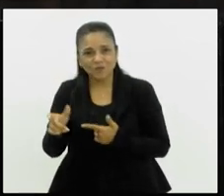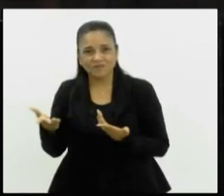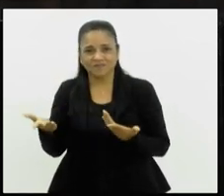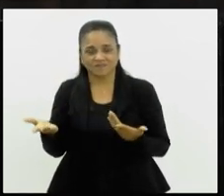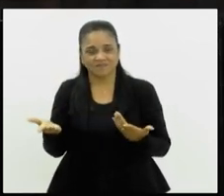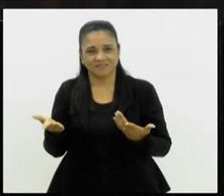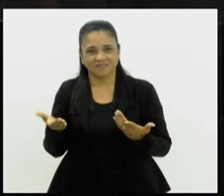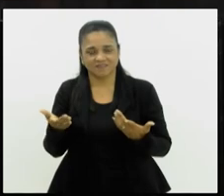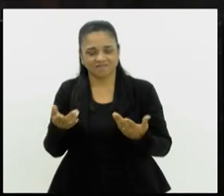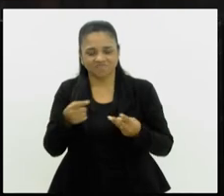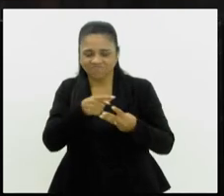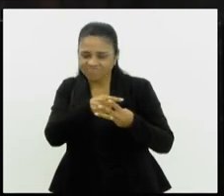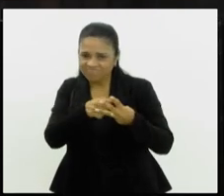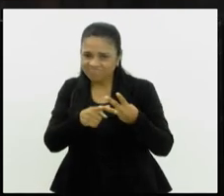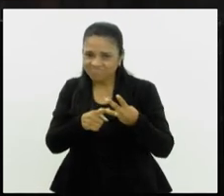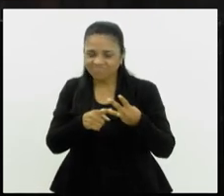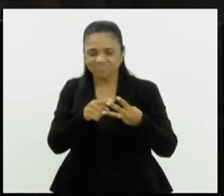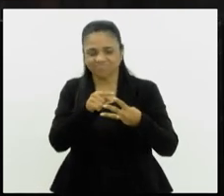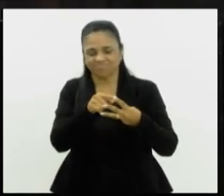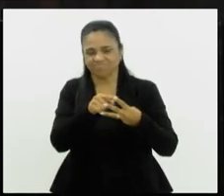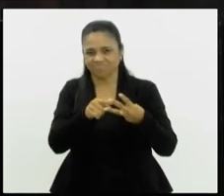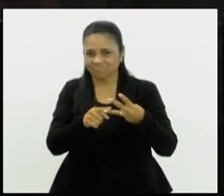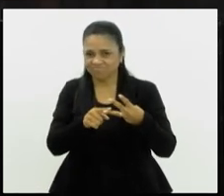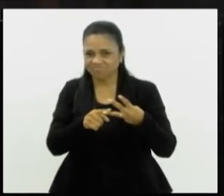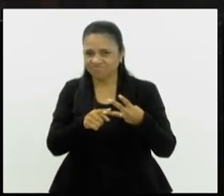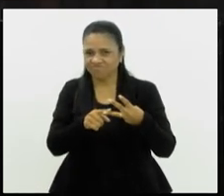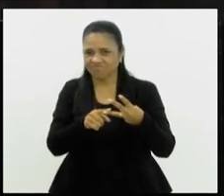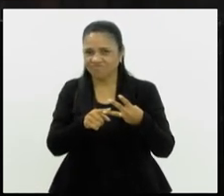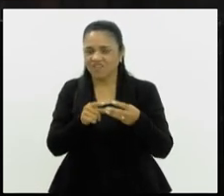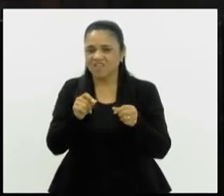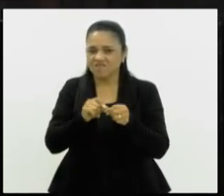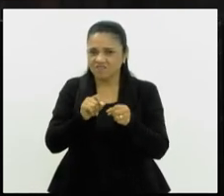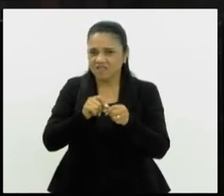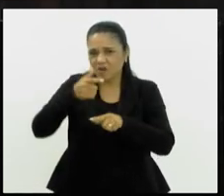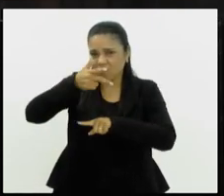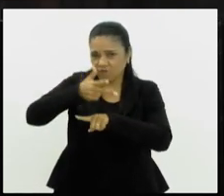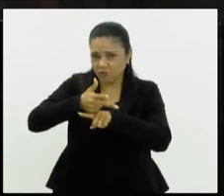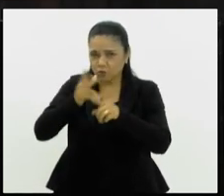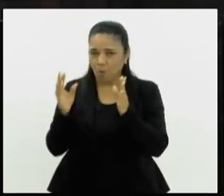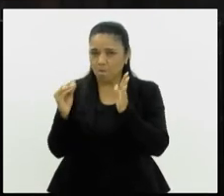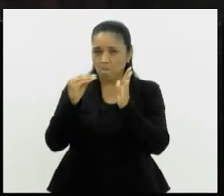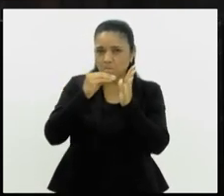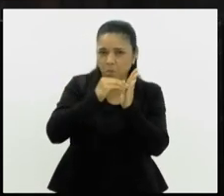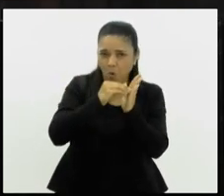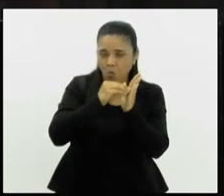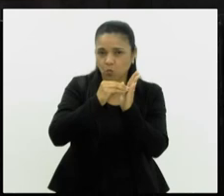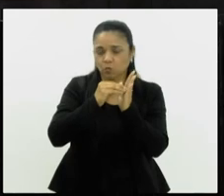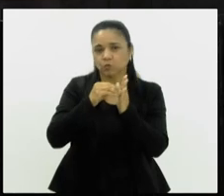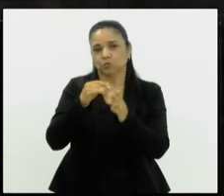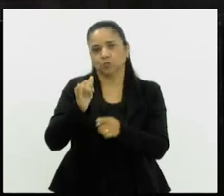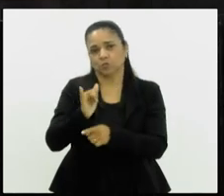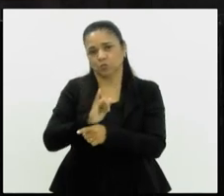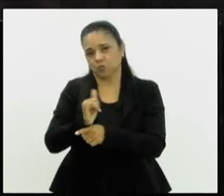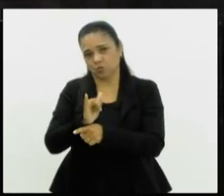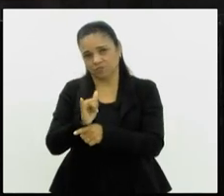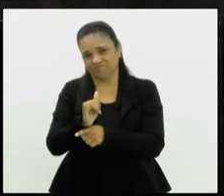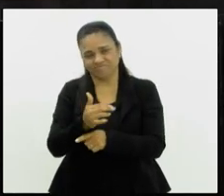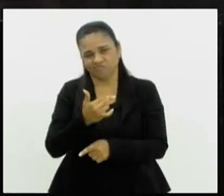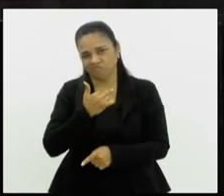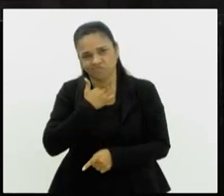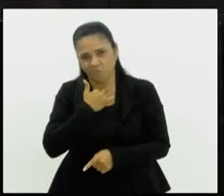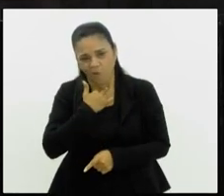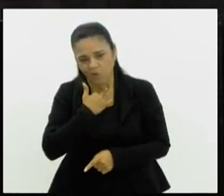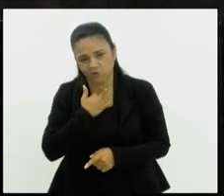são como este rapaz e esses dois que fizeram o que fizeram, está nos vídeos no YouTube, não pode ser chamada de humoristas ou qualquer coisa que o